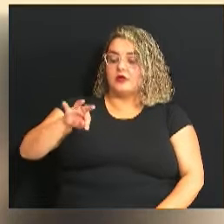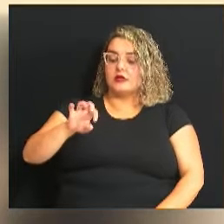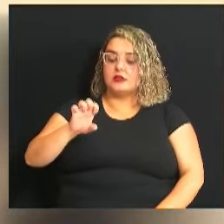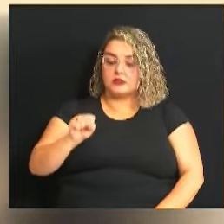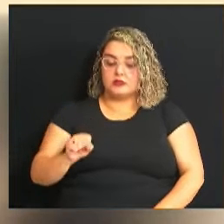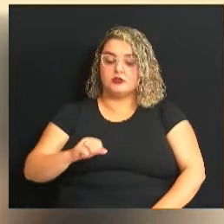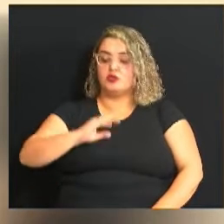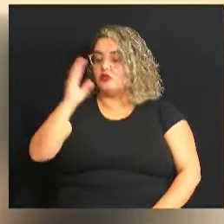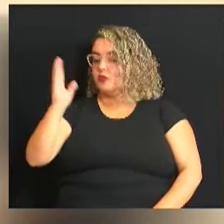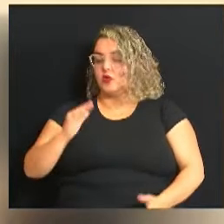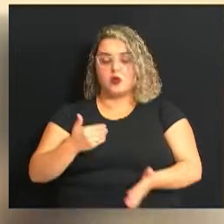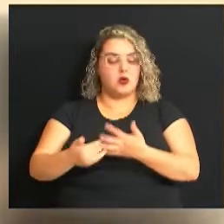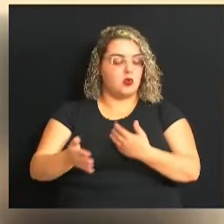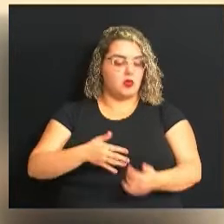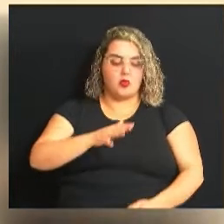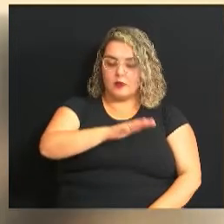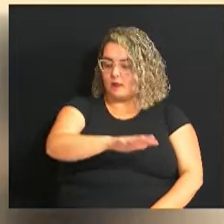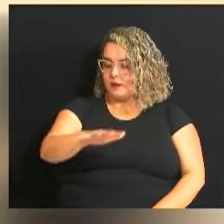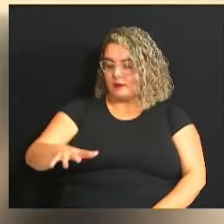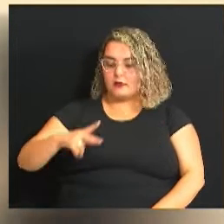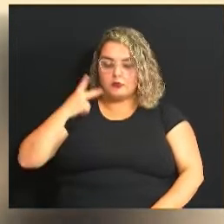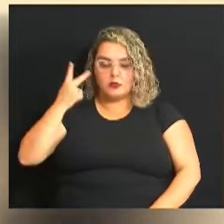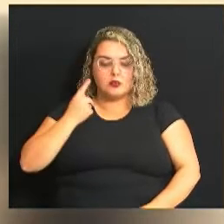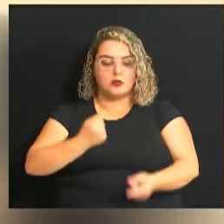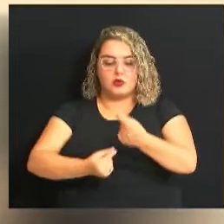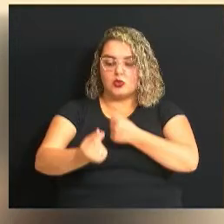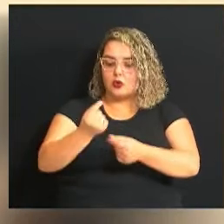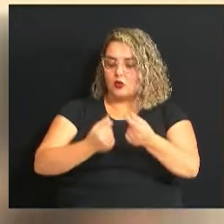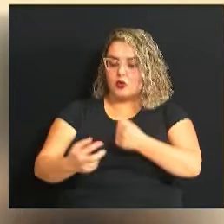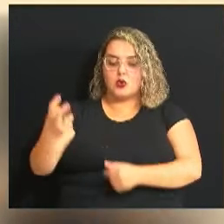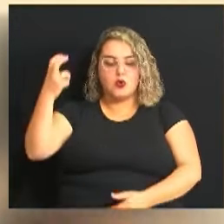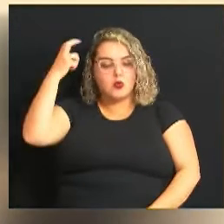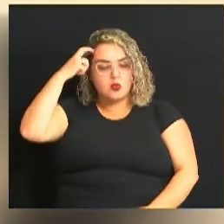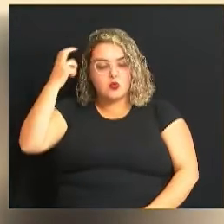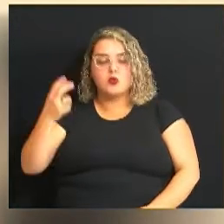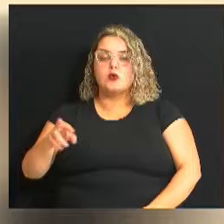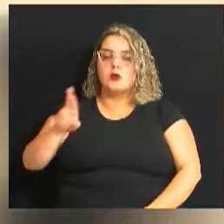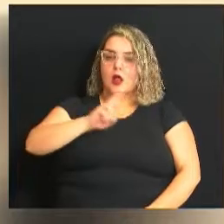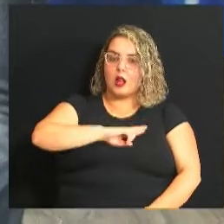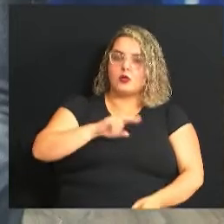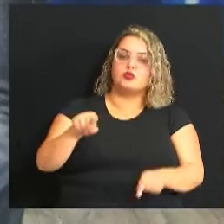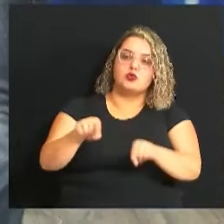qualquer cenário, no cenário político, econômico, cultural e religioso.